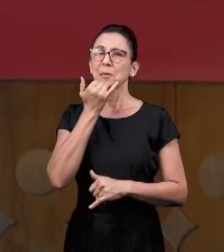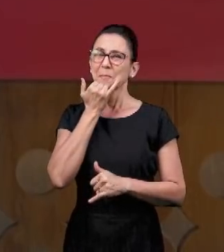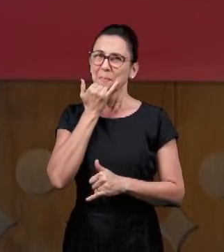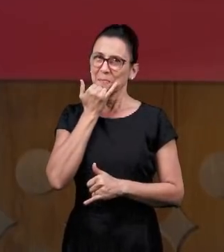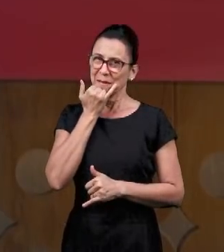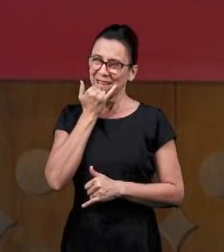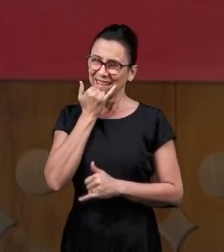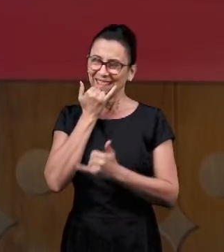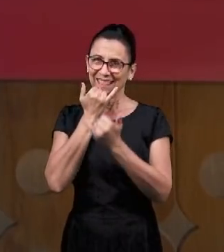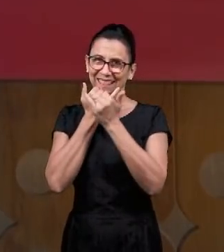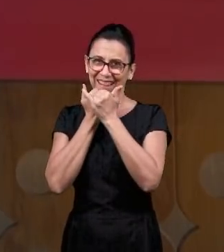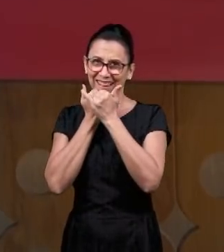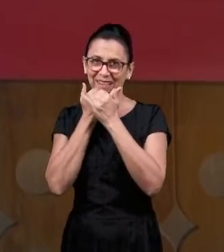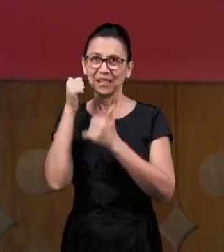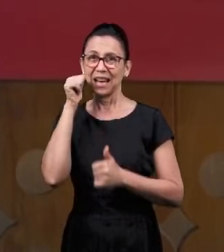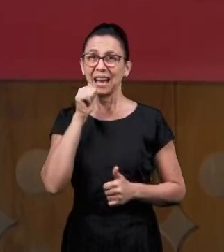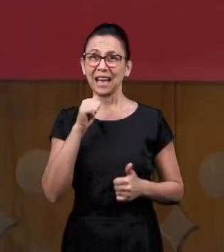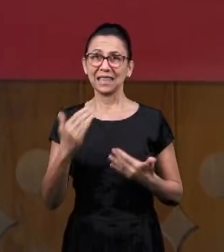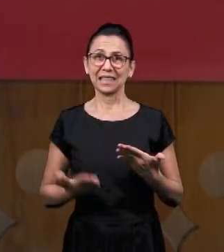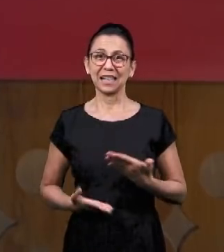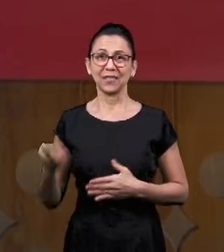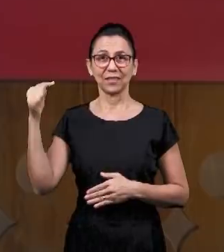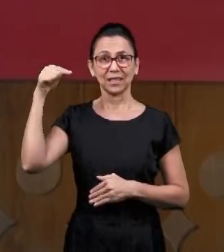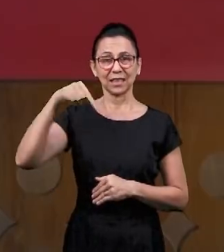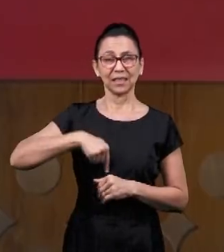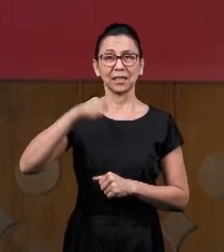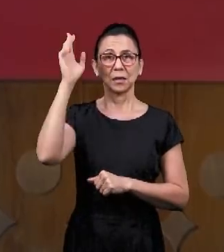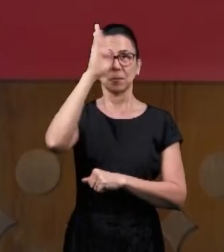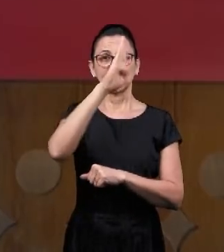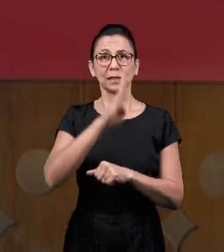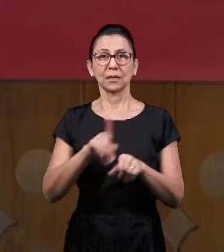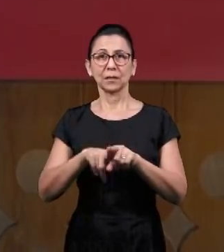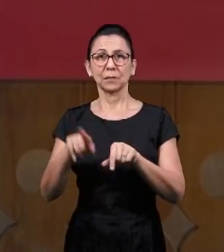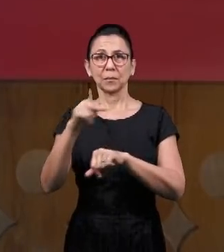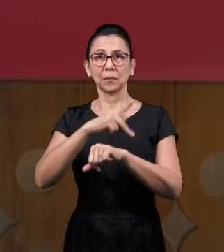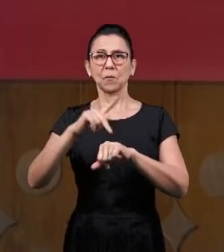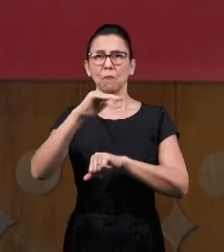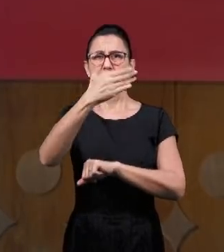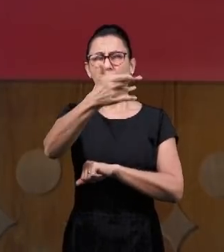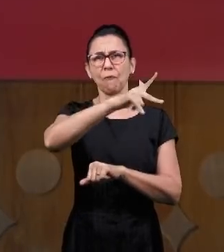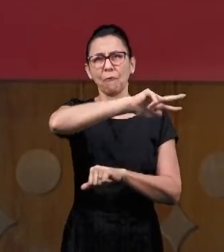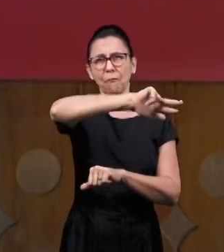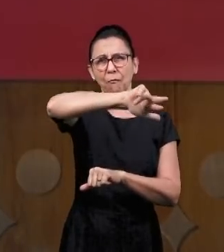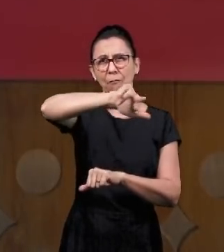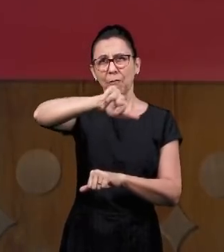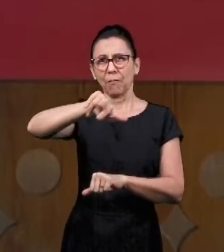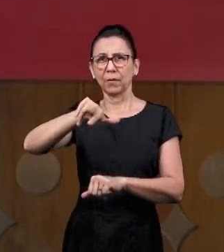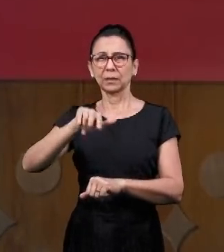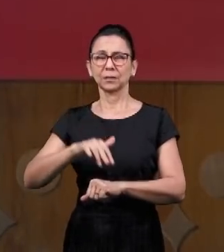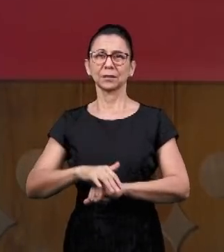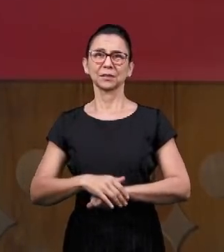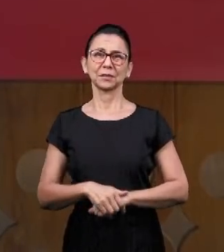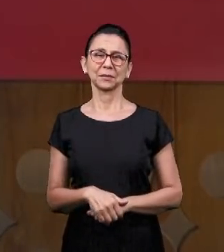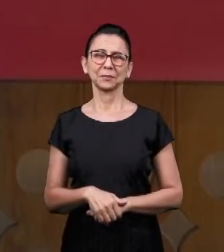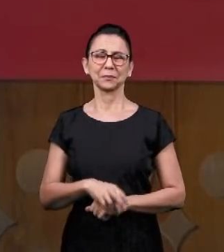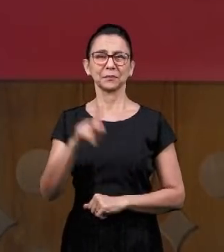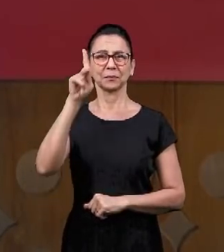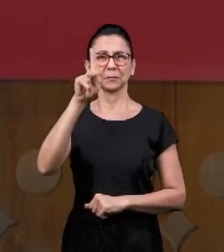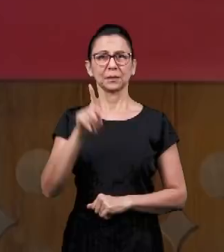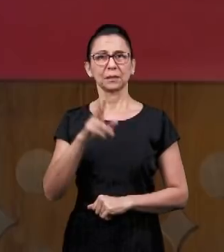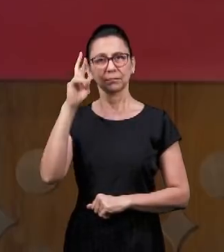Brasil, também aquelas que estão no exterior, vários países. Nós saudamos a todos com a paz do